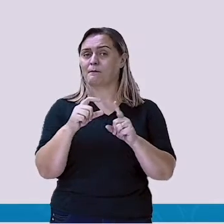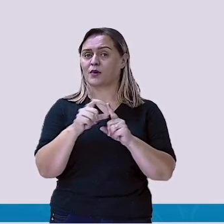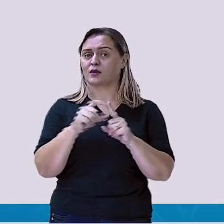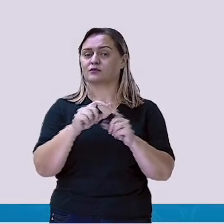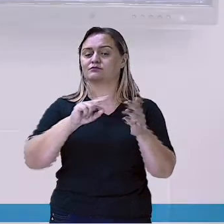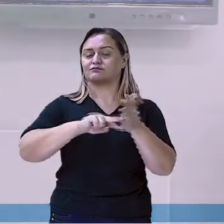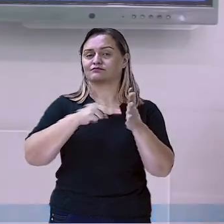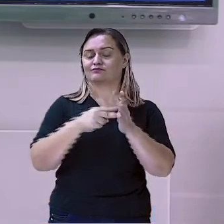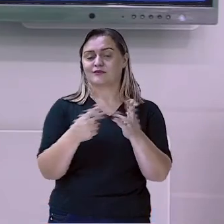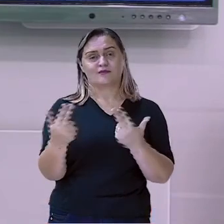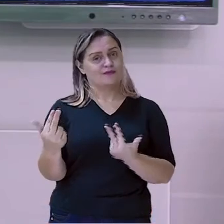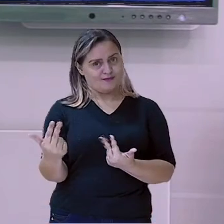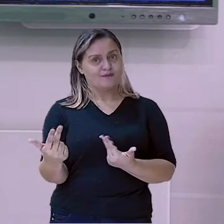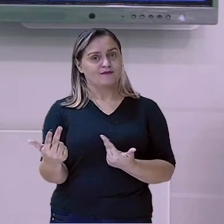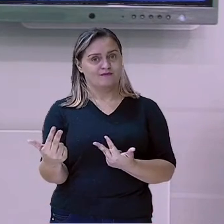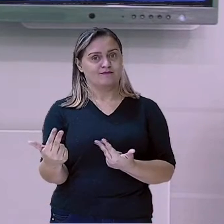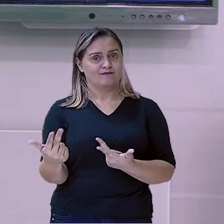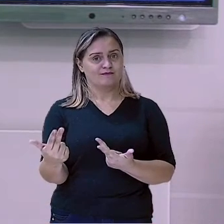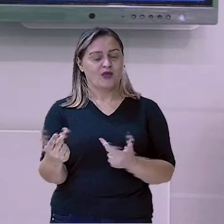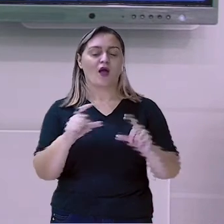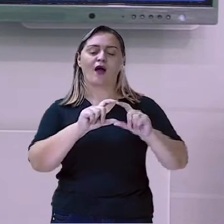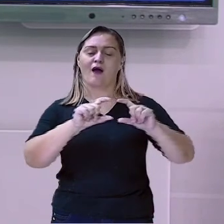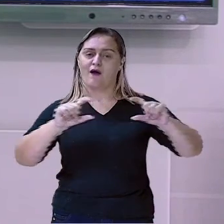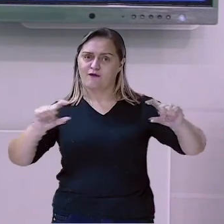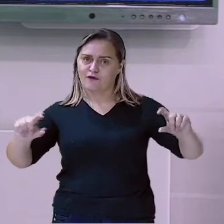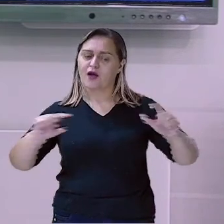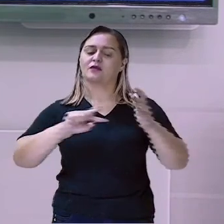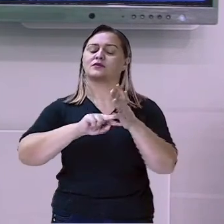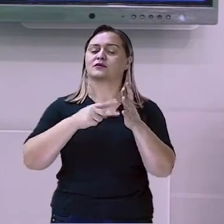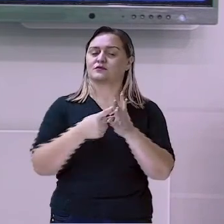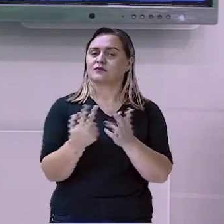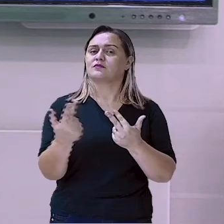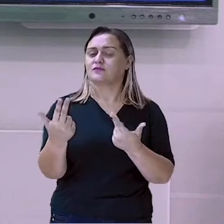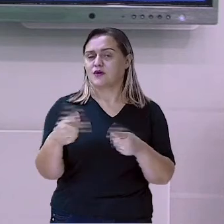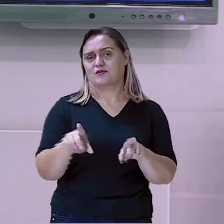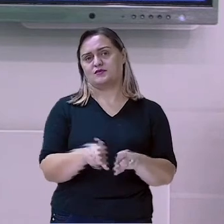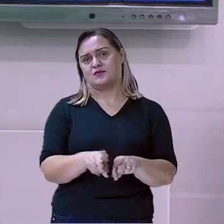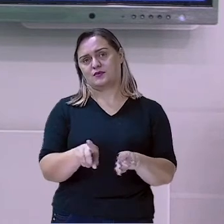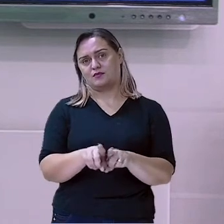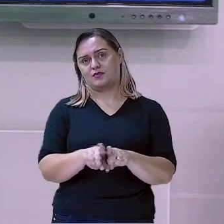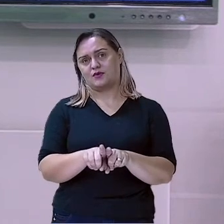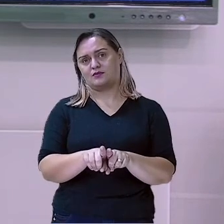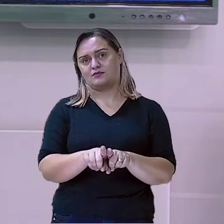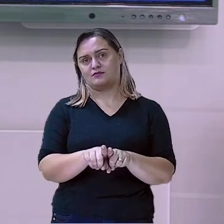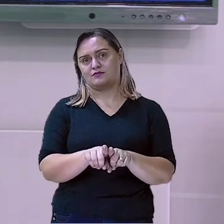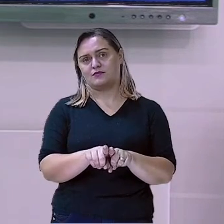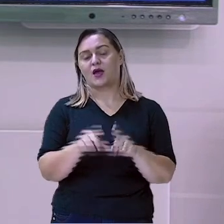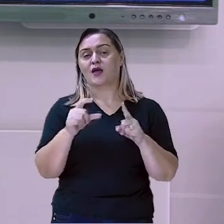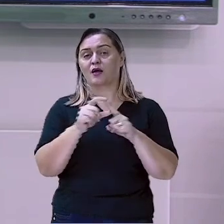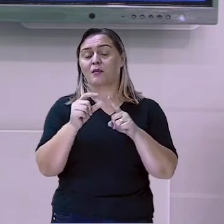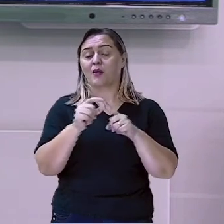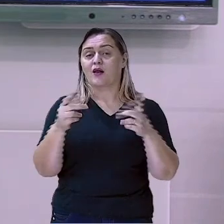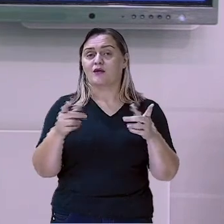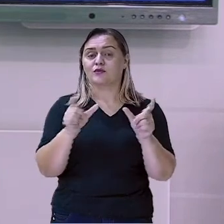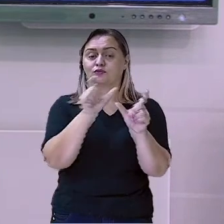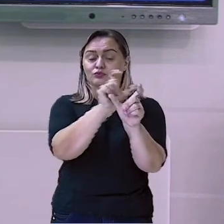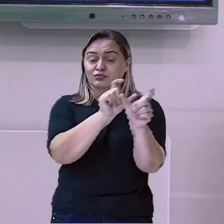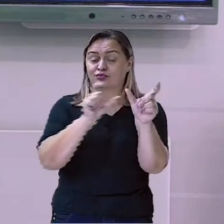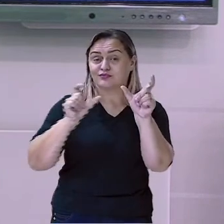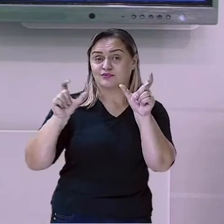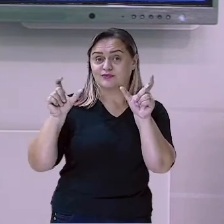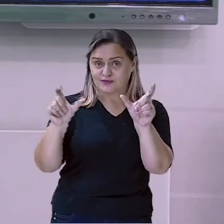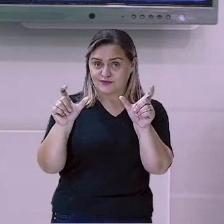mas tem o mesmo sentido. Então, são sinônimas umas das outras, ok? Vamos para mais